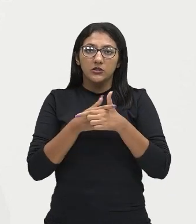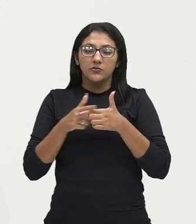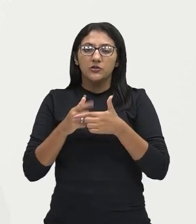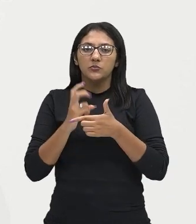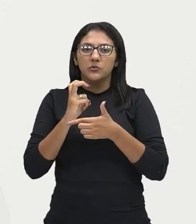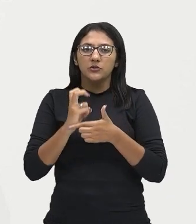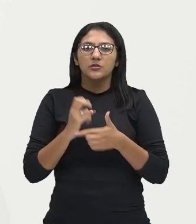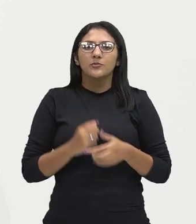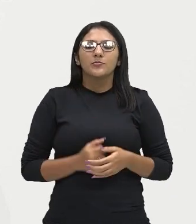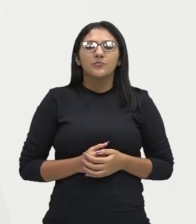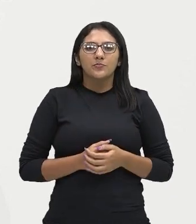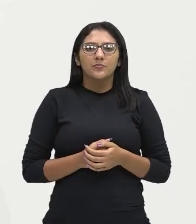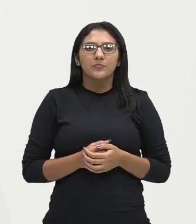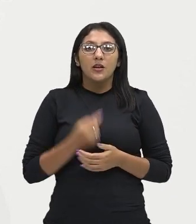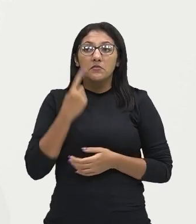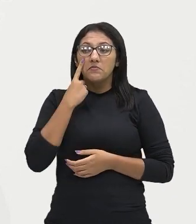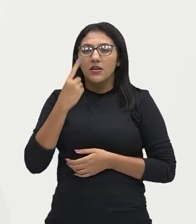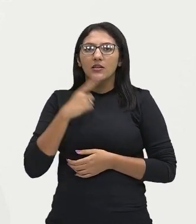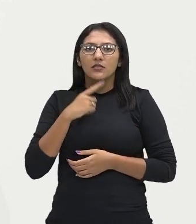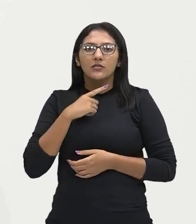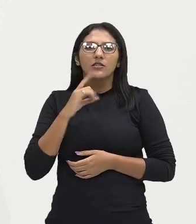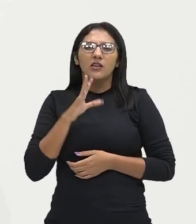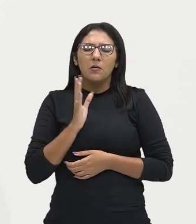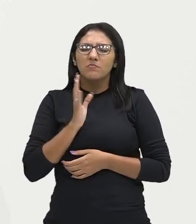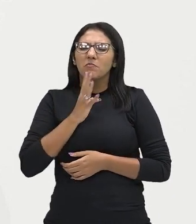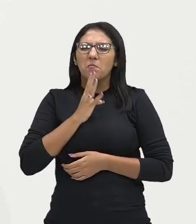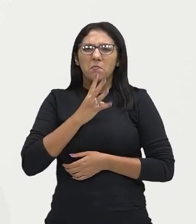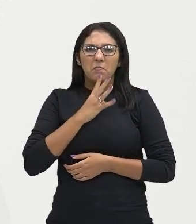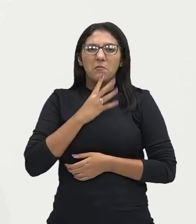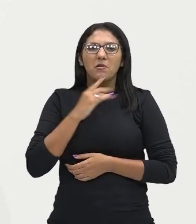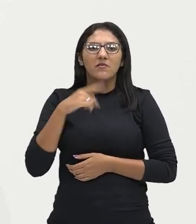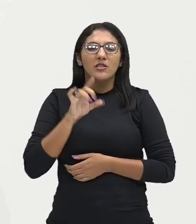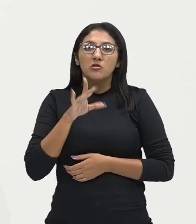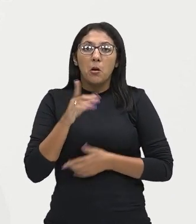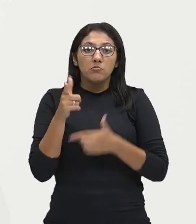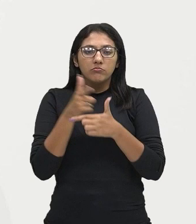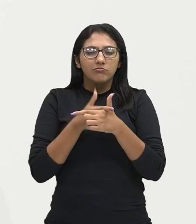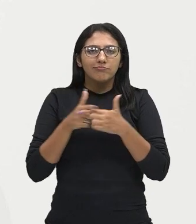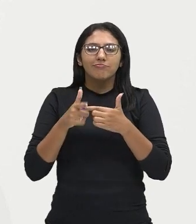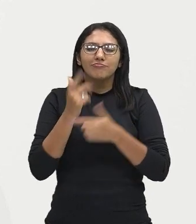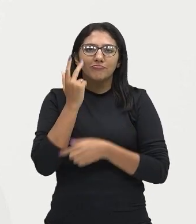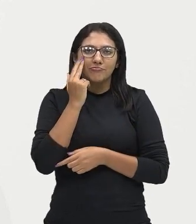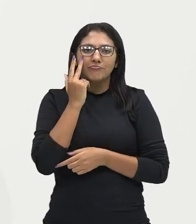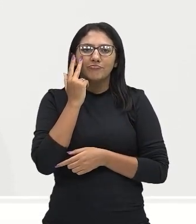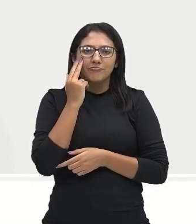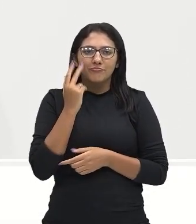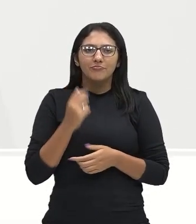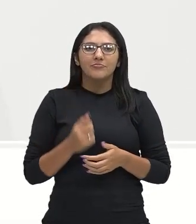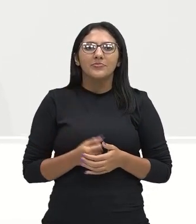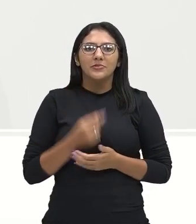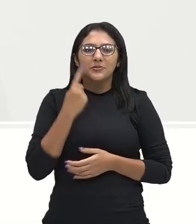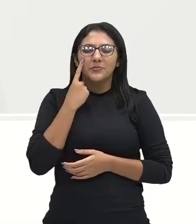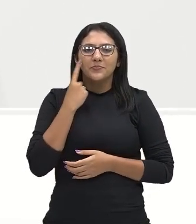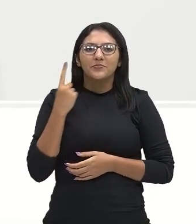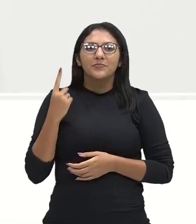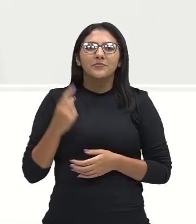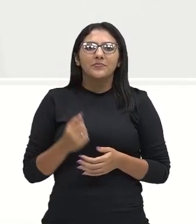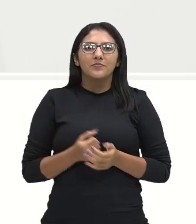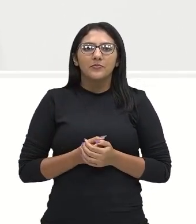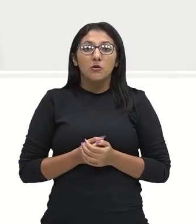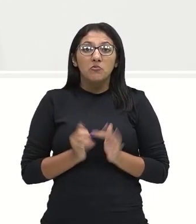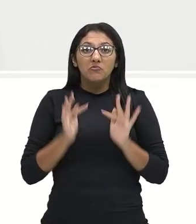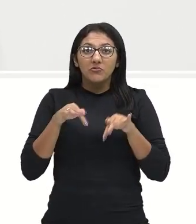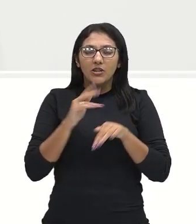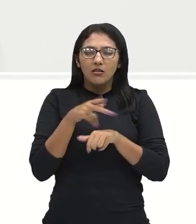aí, isso aqui que nós ficamos agora já é velho conhecido de vocês. É só fazer a divisão, como a gente vai fazer agora. E no final a gente vai